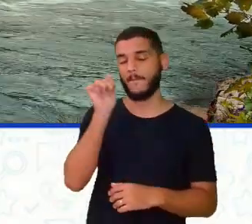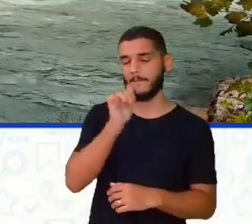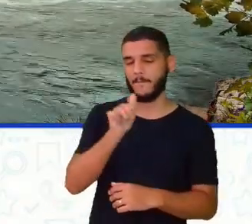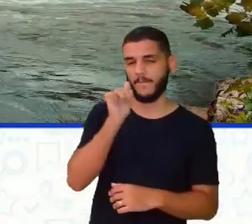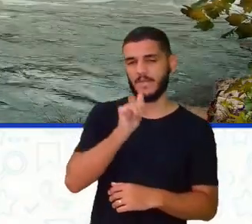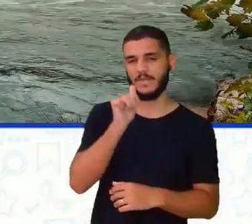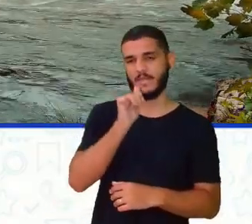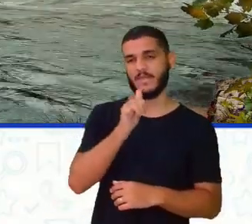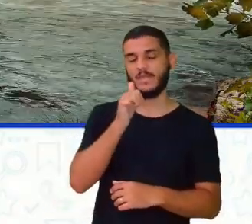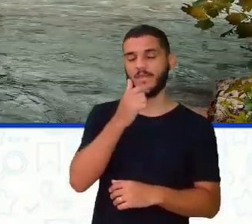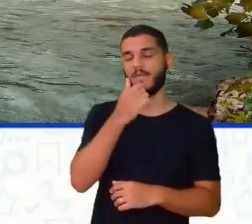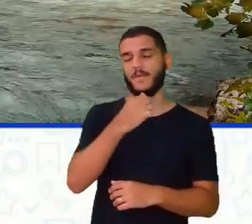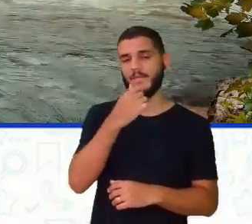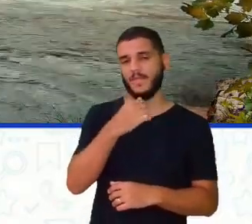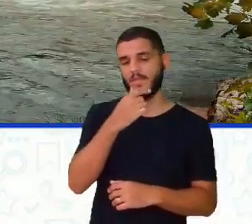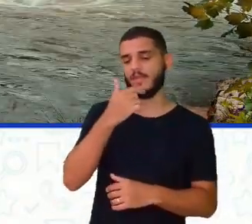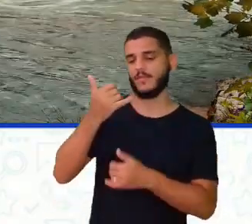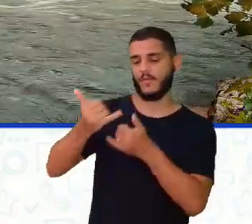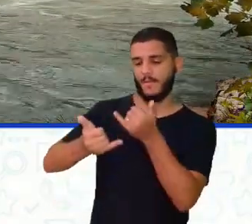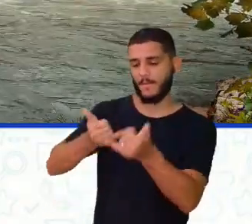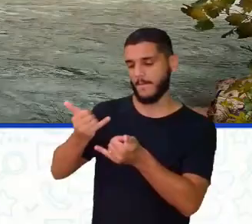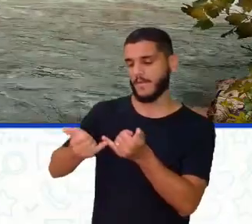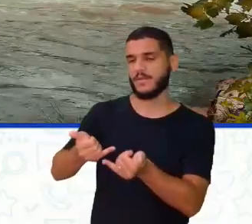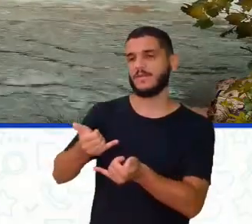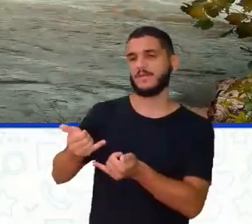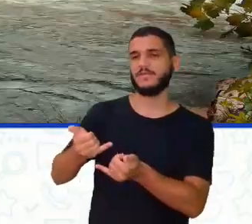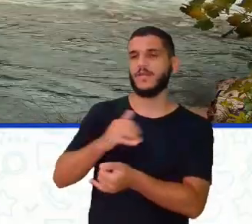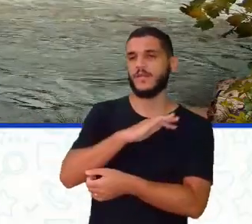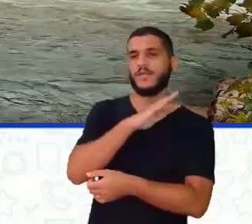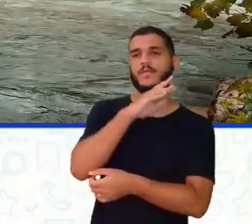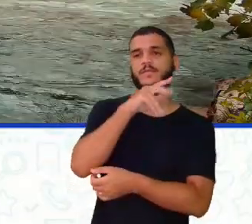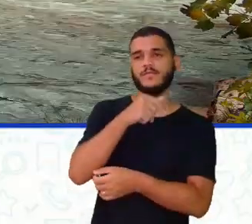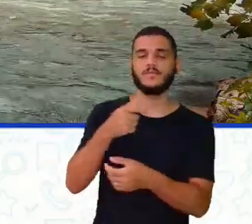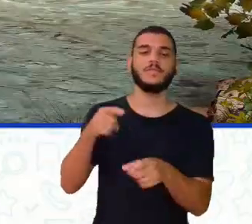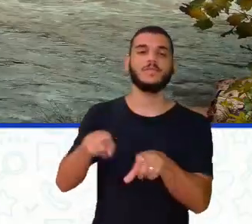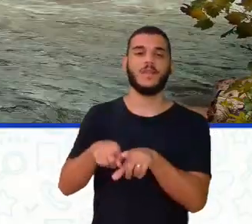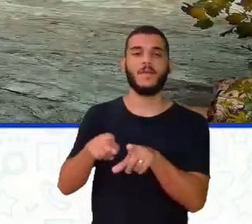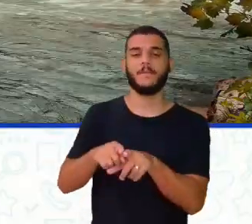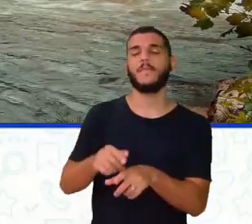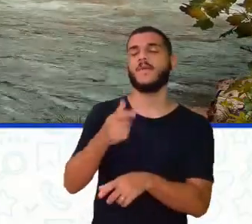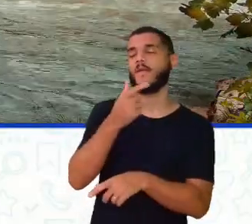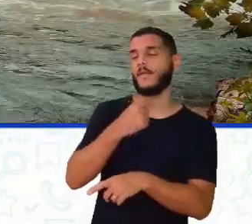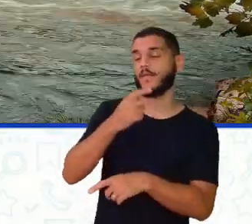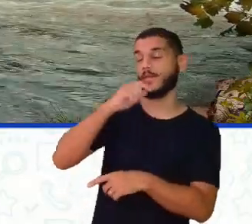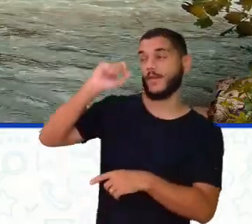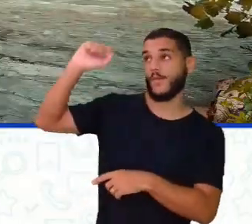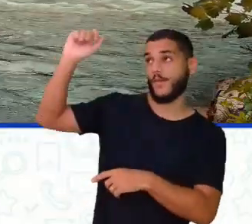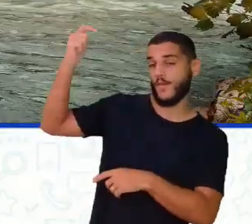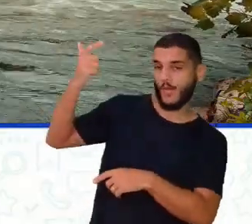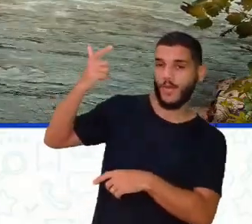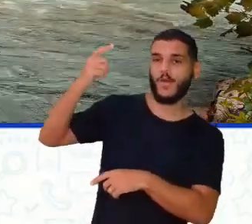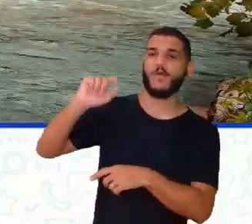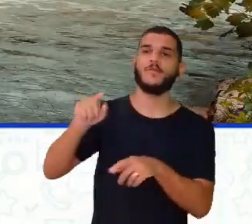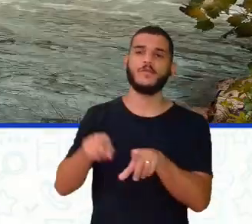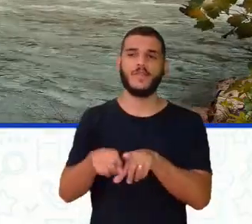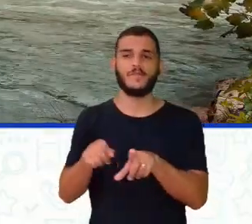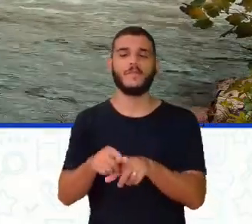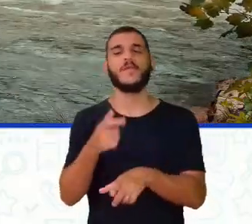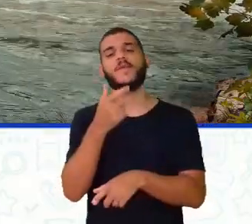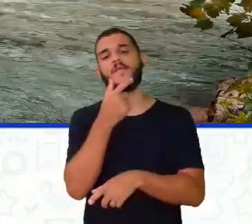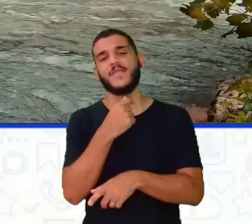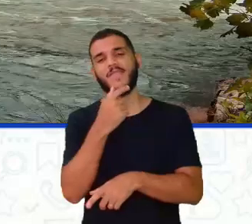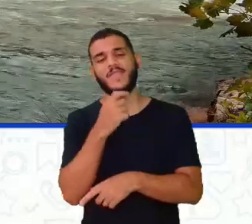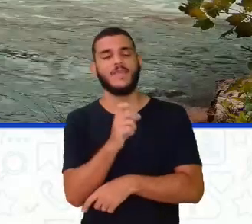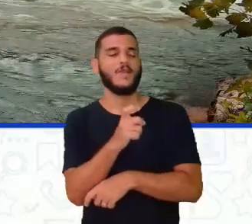Era o menino e os bichinhos, era o menino e o sol, o menino e o